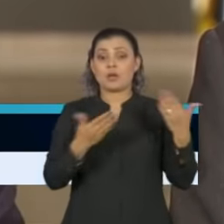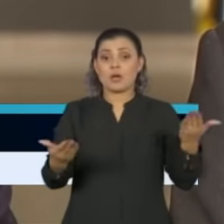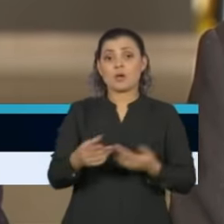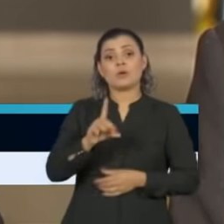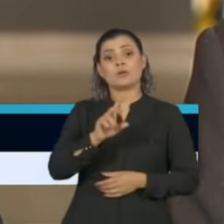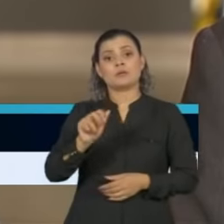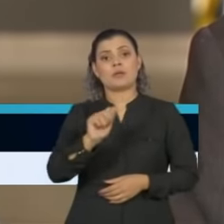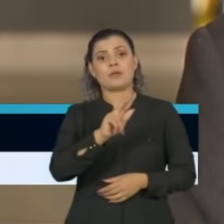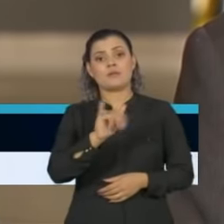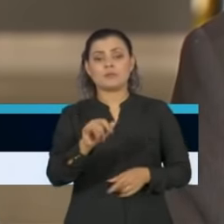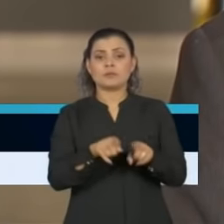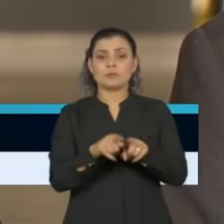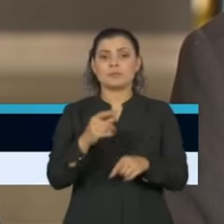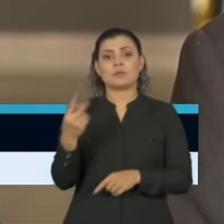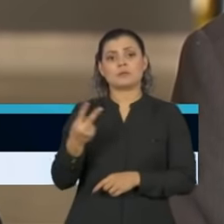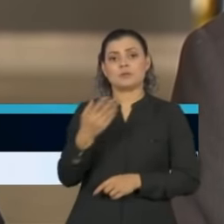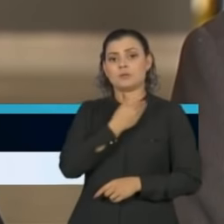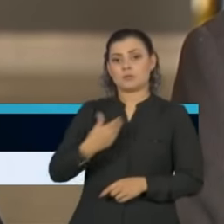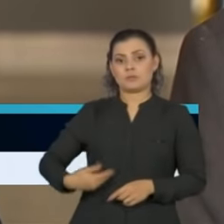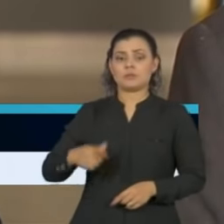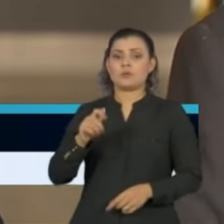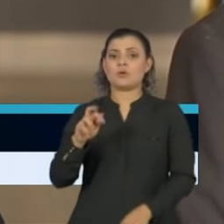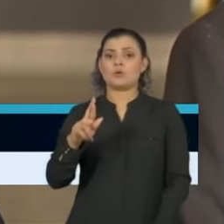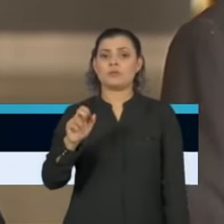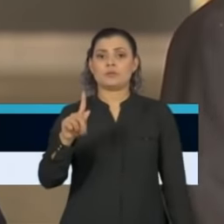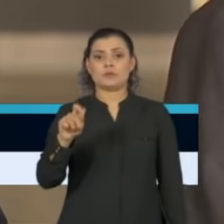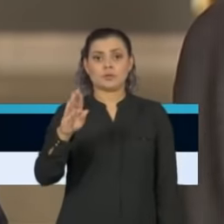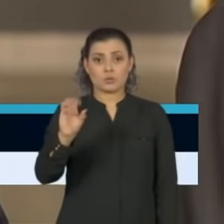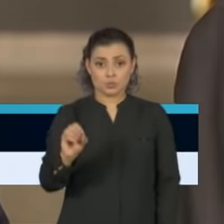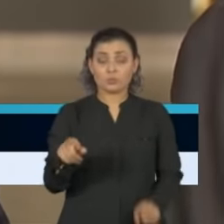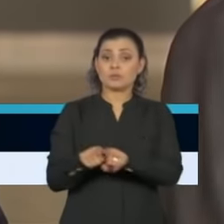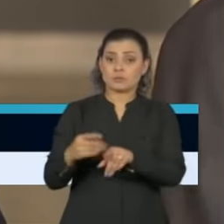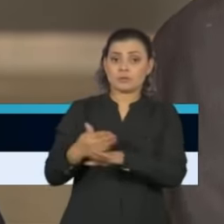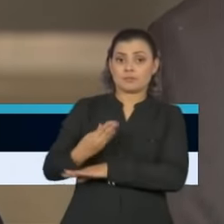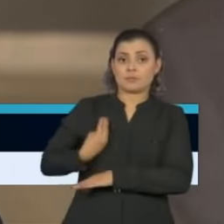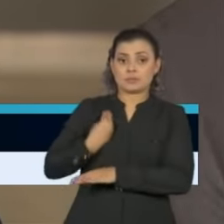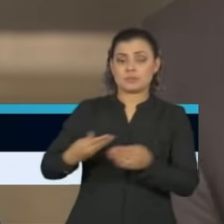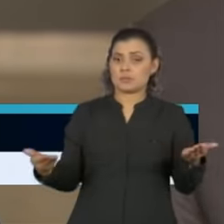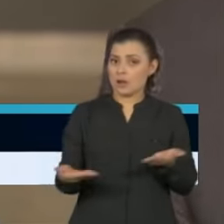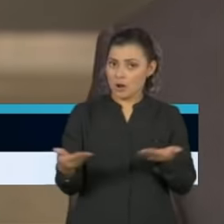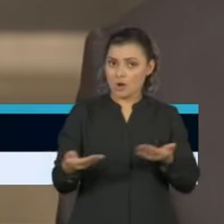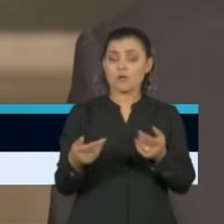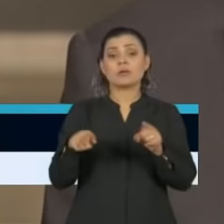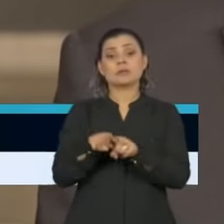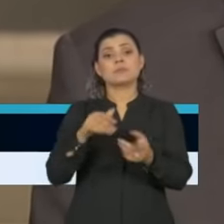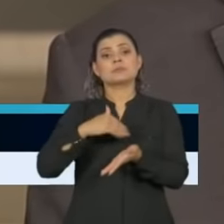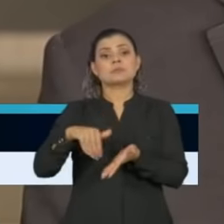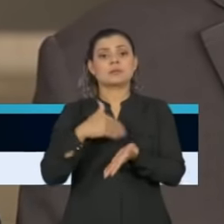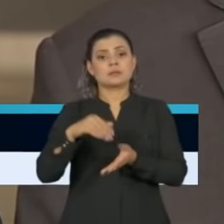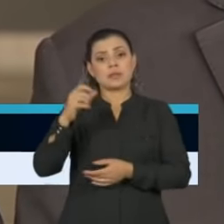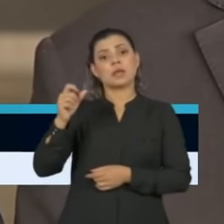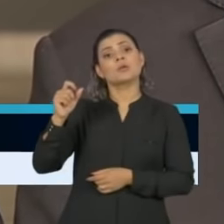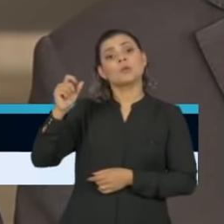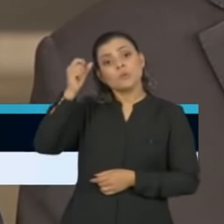o nosso vice-governador Rodrigo Garcia, também presentes aqui ao lado os secretários de